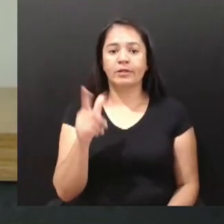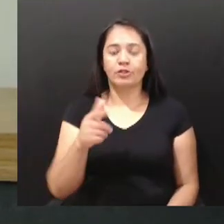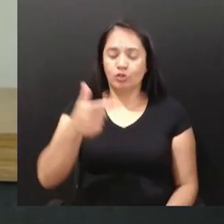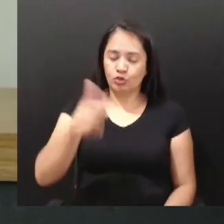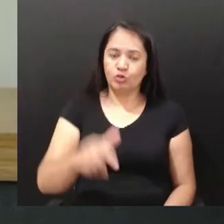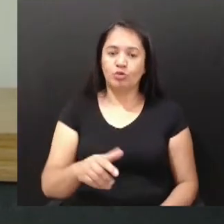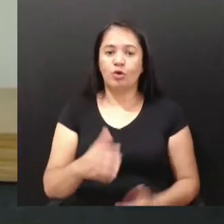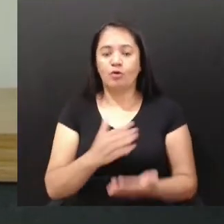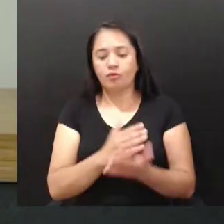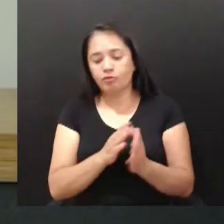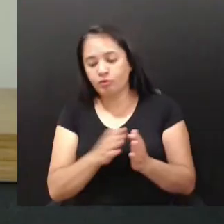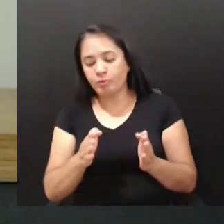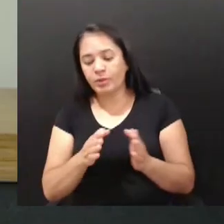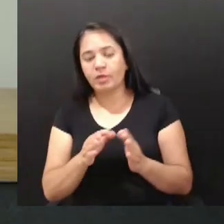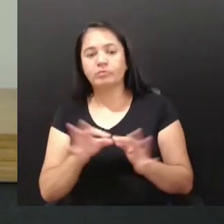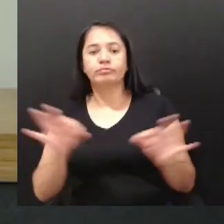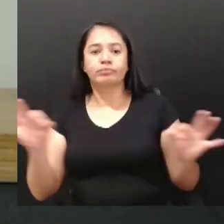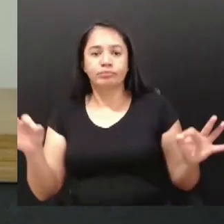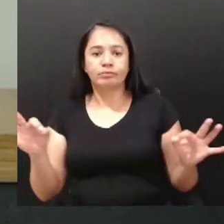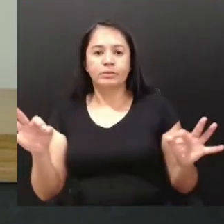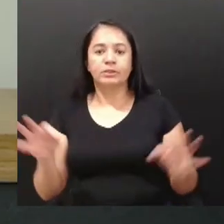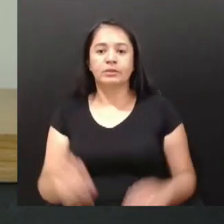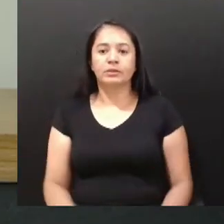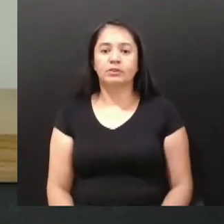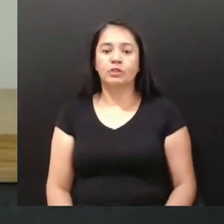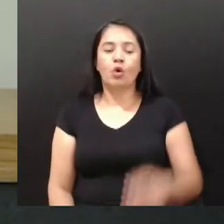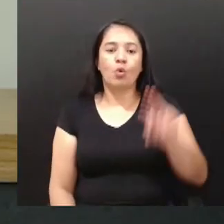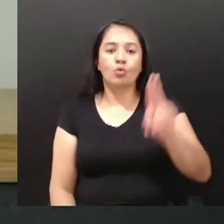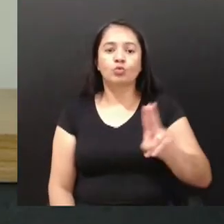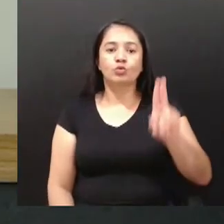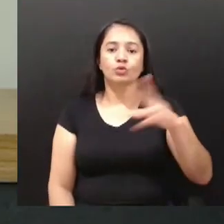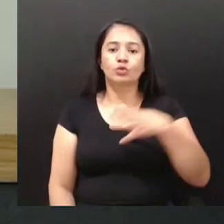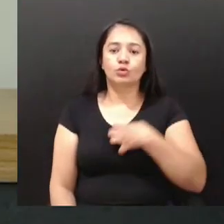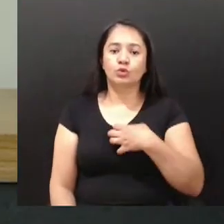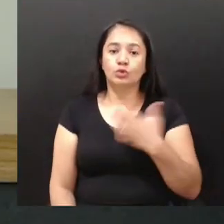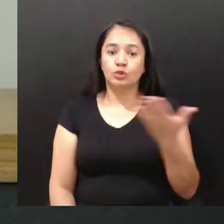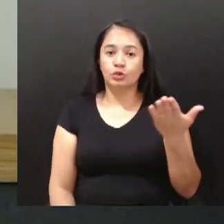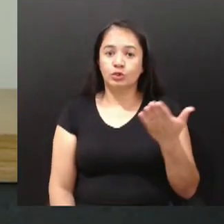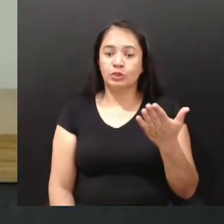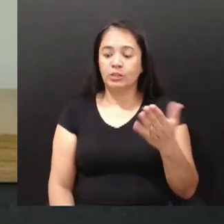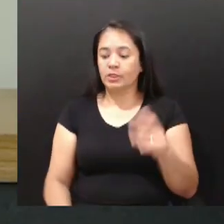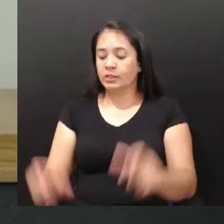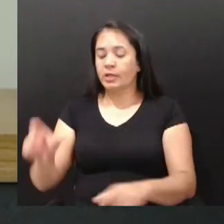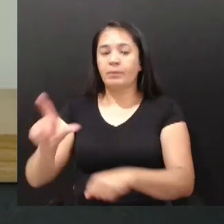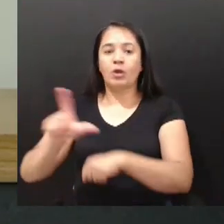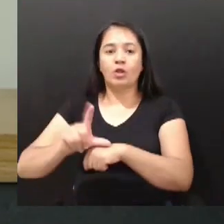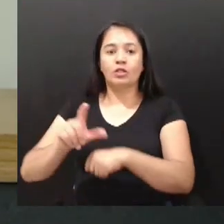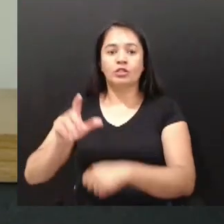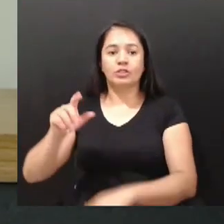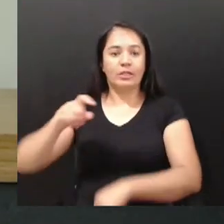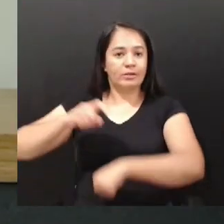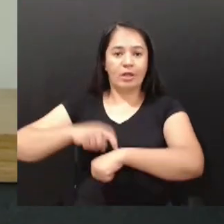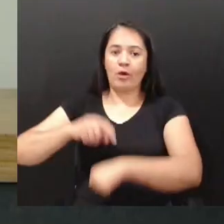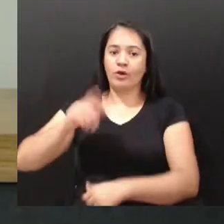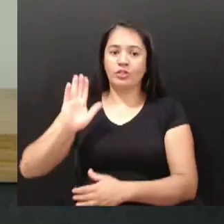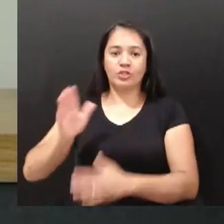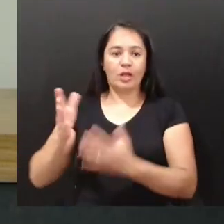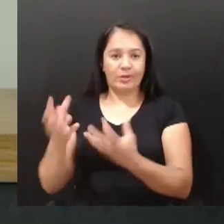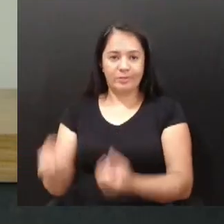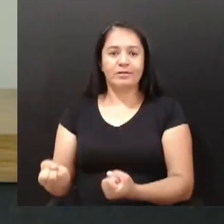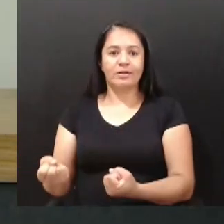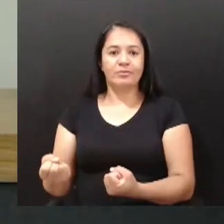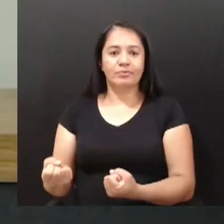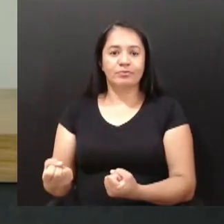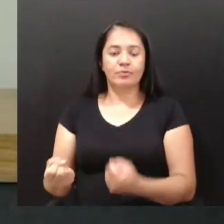pagamento usando uma forma que o lojista vai receber instantaneamente. Então, é um crédito,